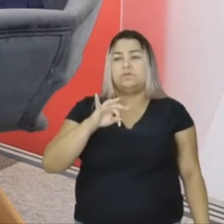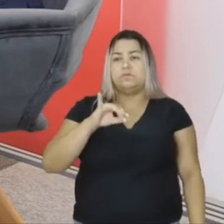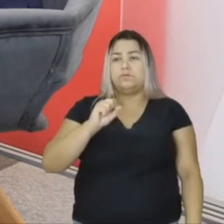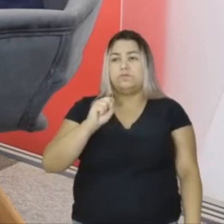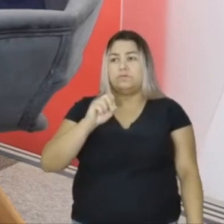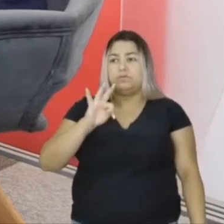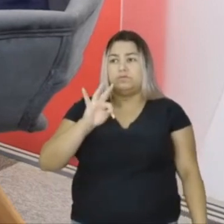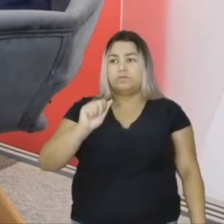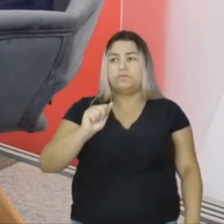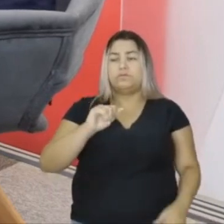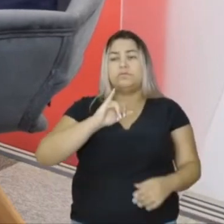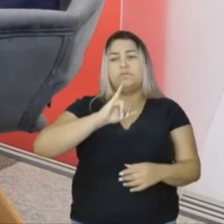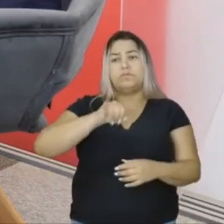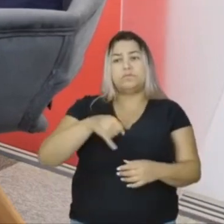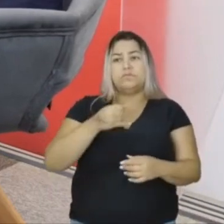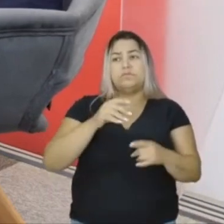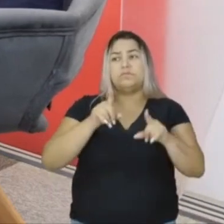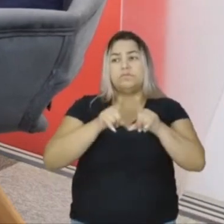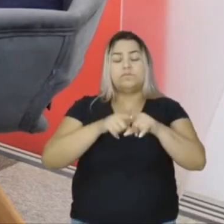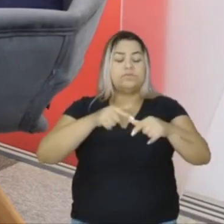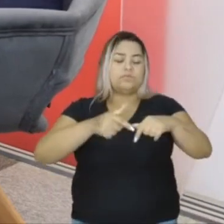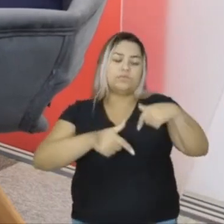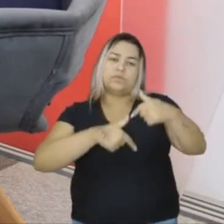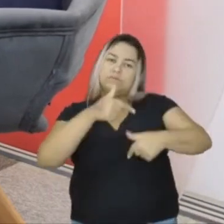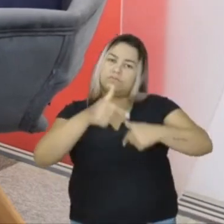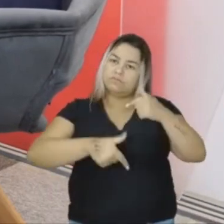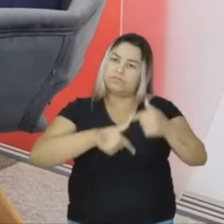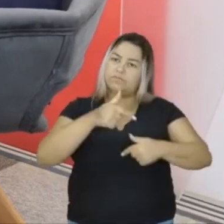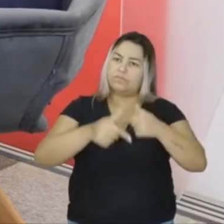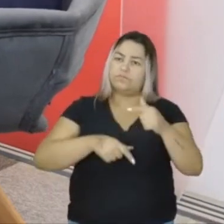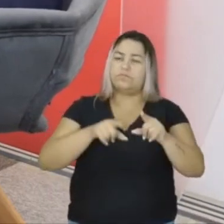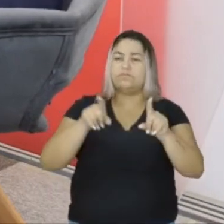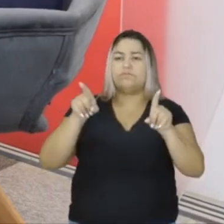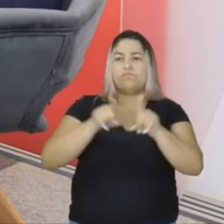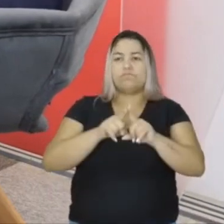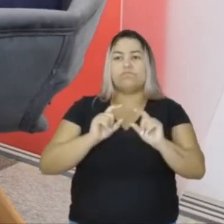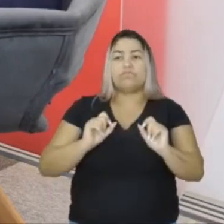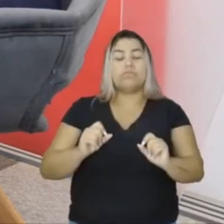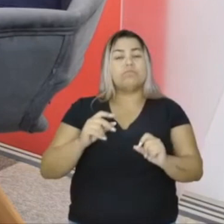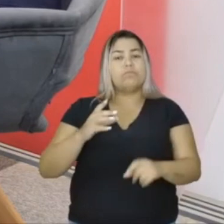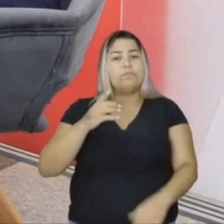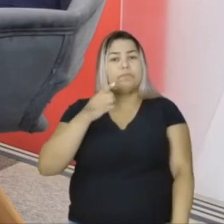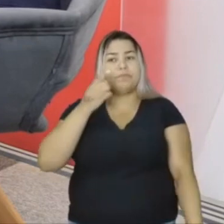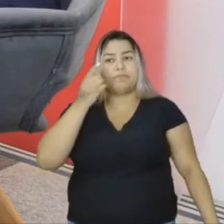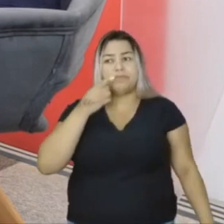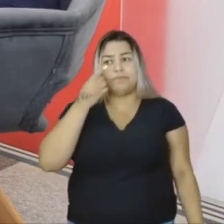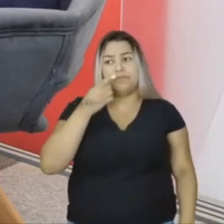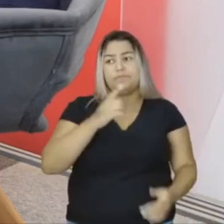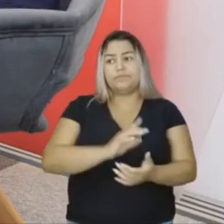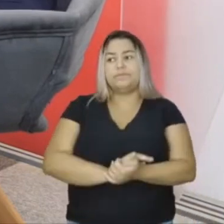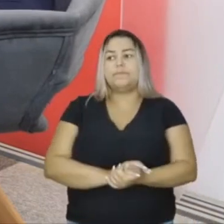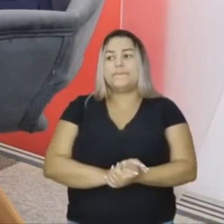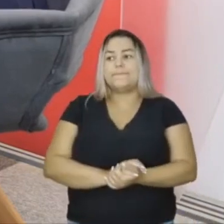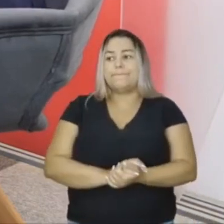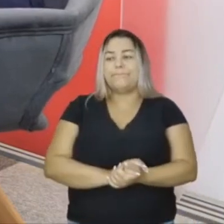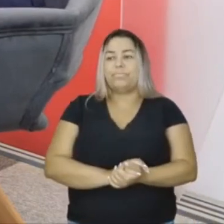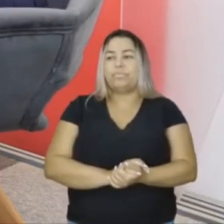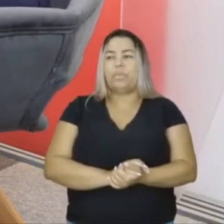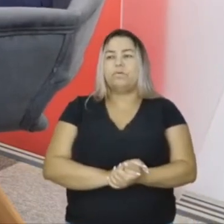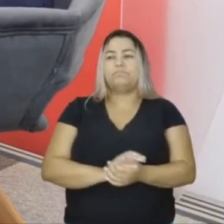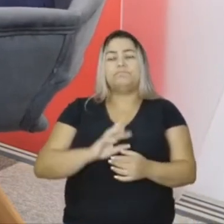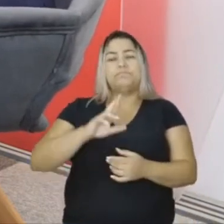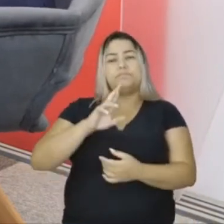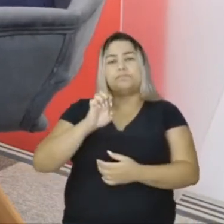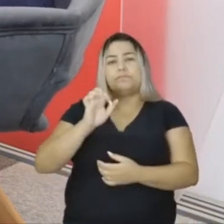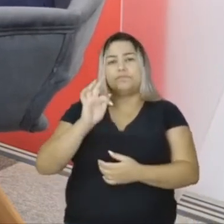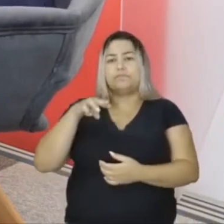queria aproveitar também para destacar o trabalho das bancadas na formação também da frente parlamentar, né, para a reforma